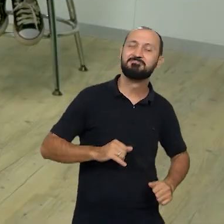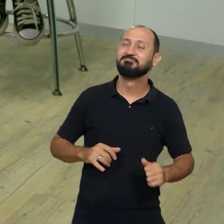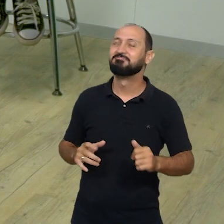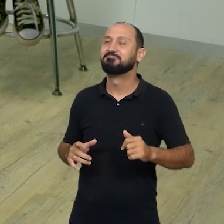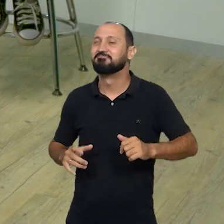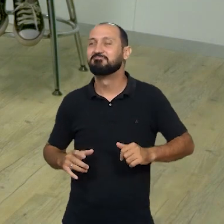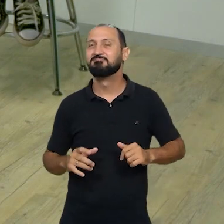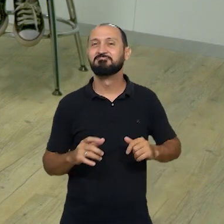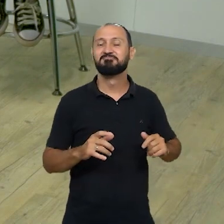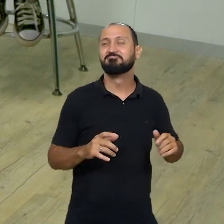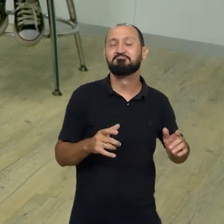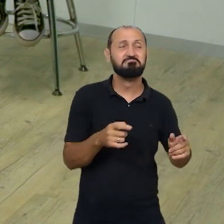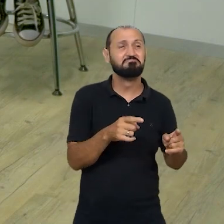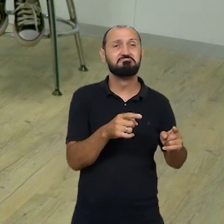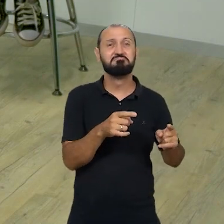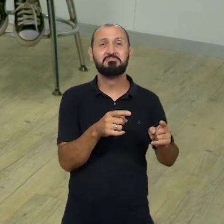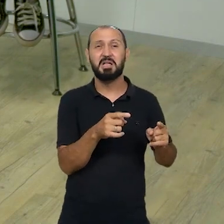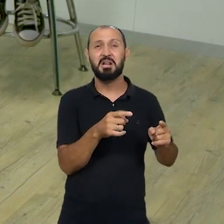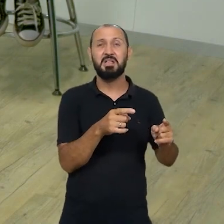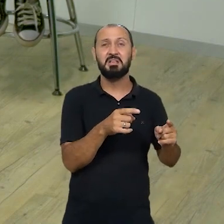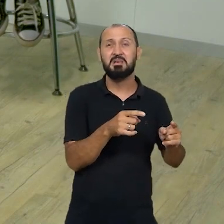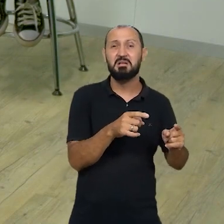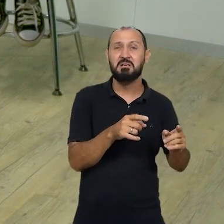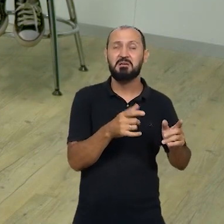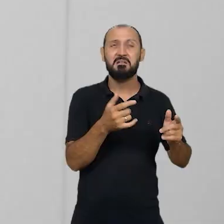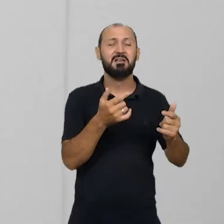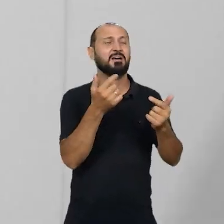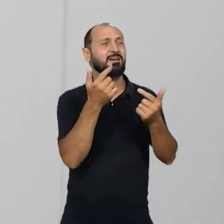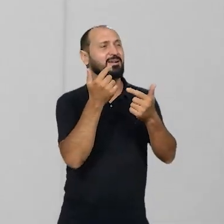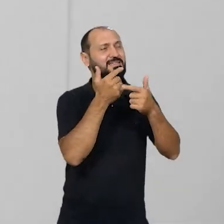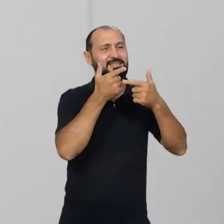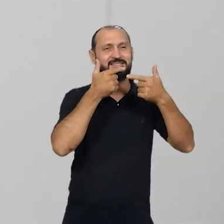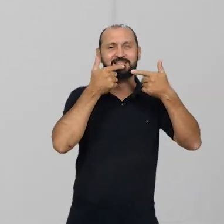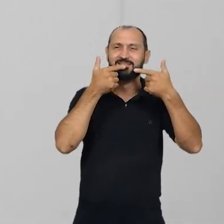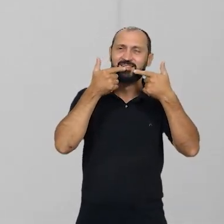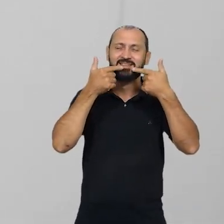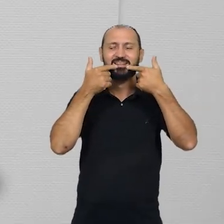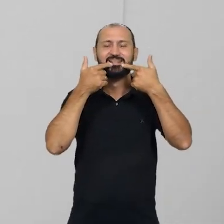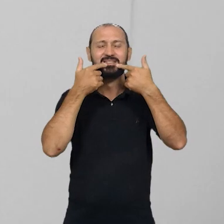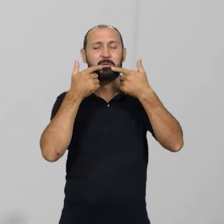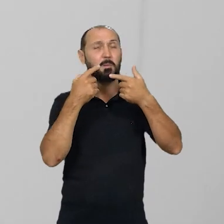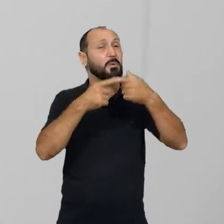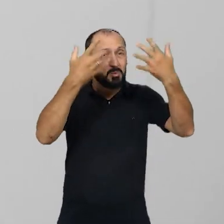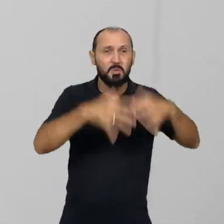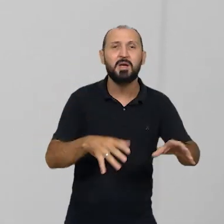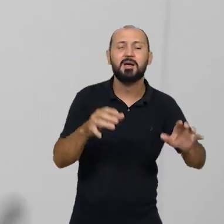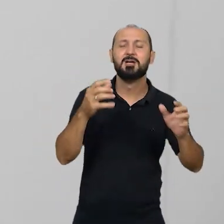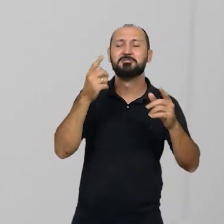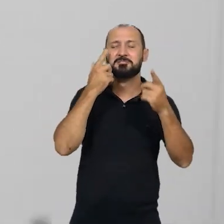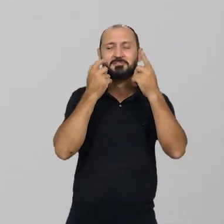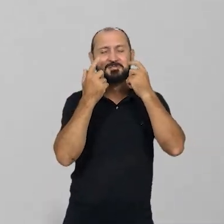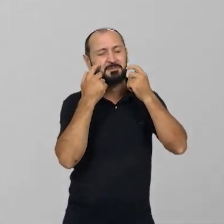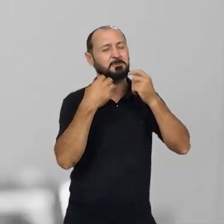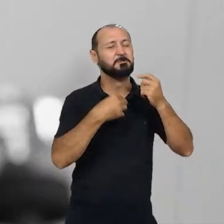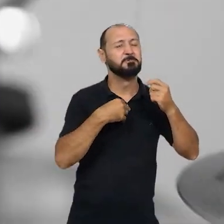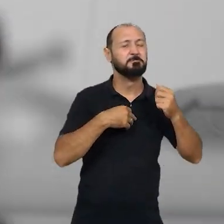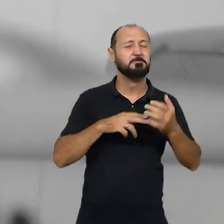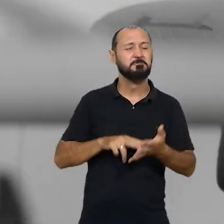preparar pra essa vida tão amarga que acerta o